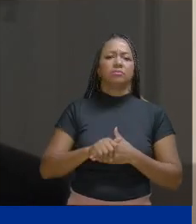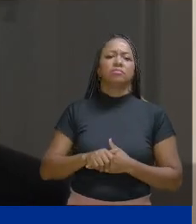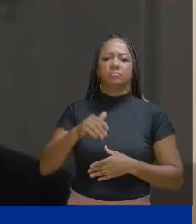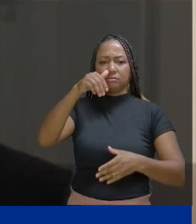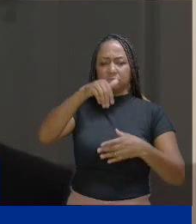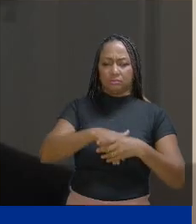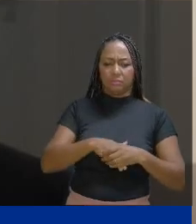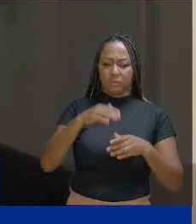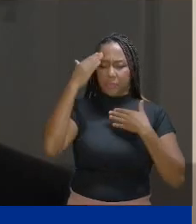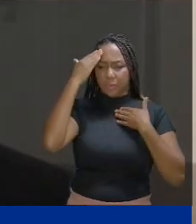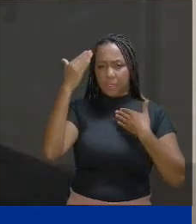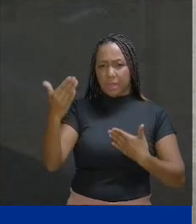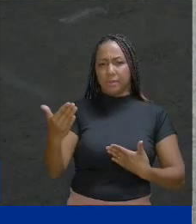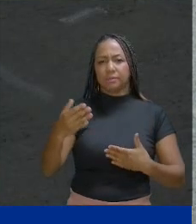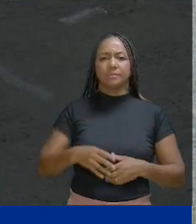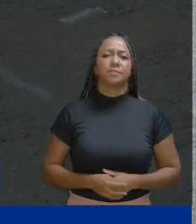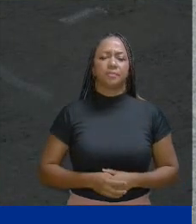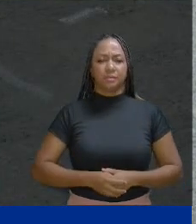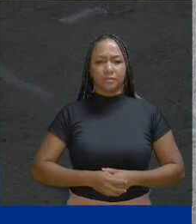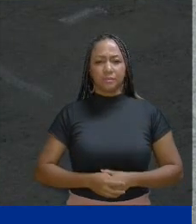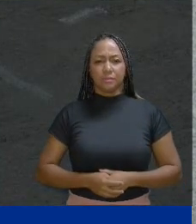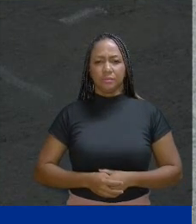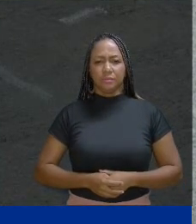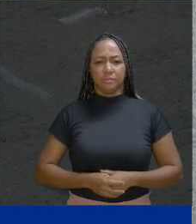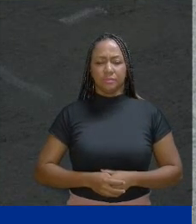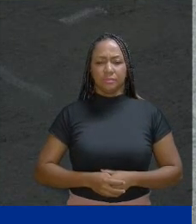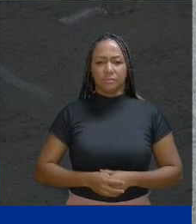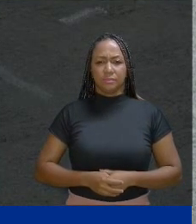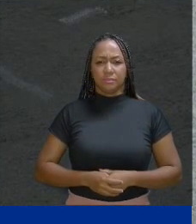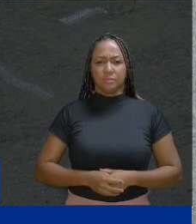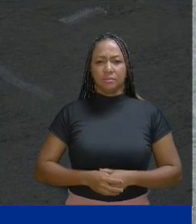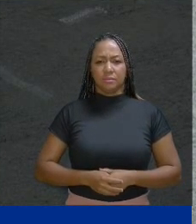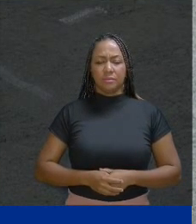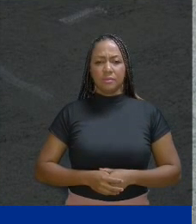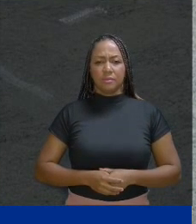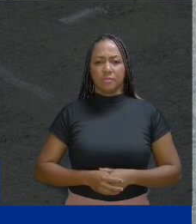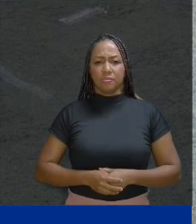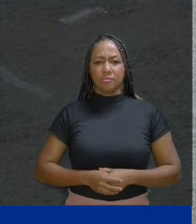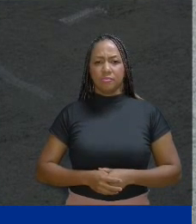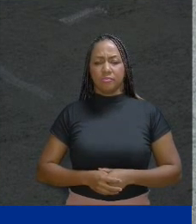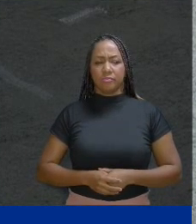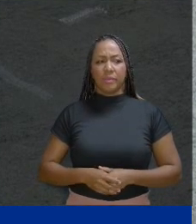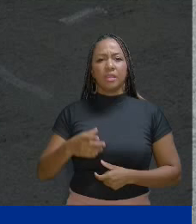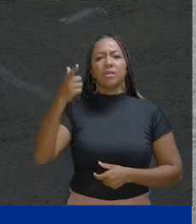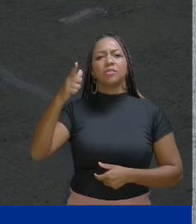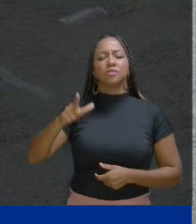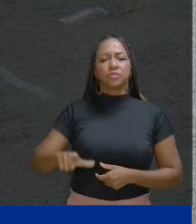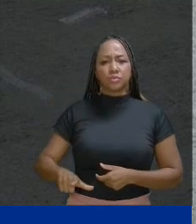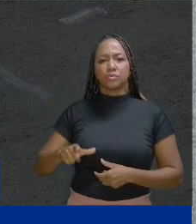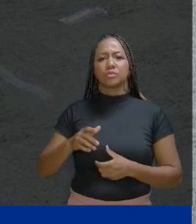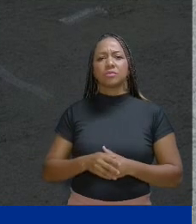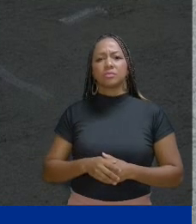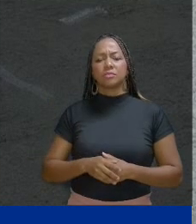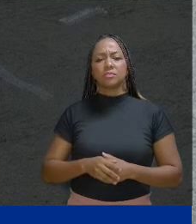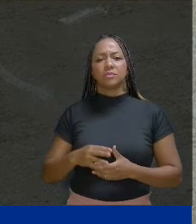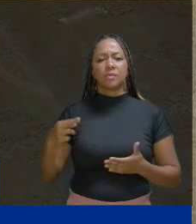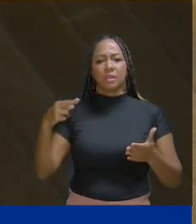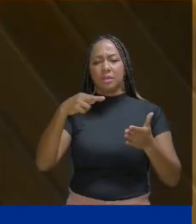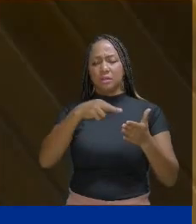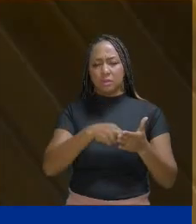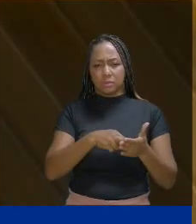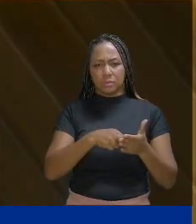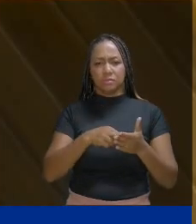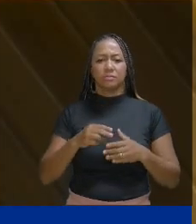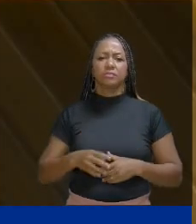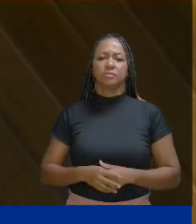de sufrágio. Muito obrigada. Imagem ampla do plenário. Novamente com a palavra, ilustre relator.